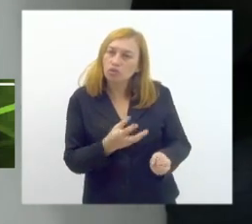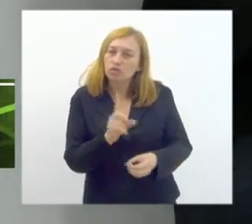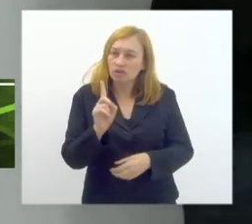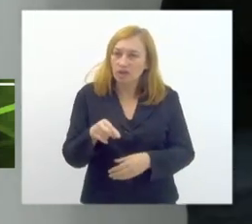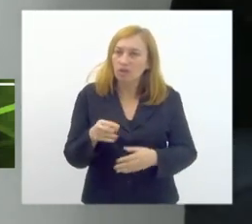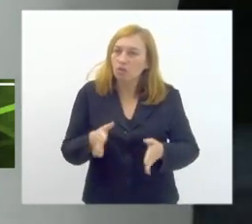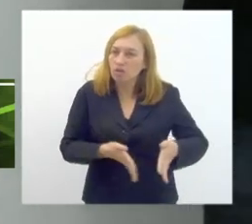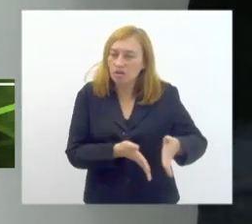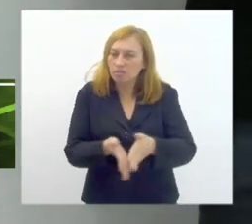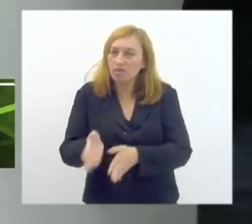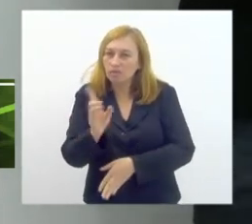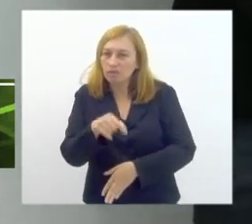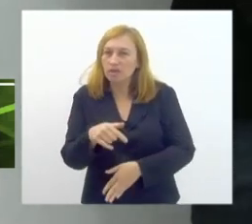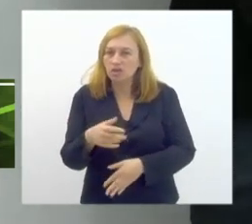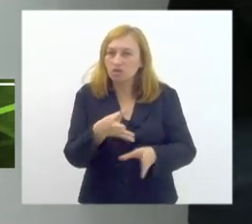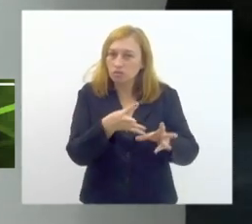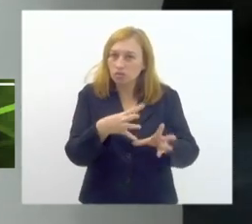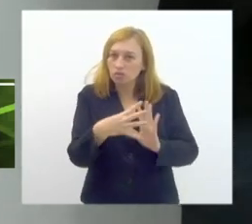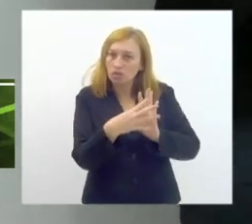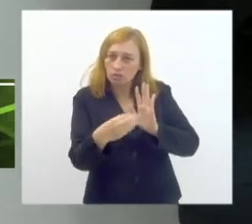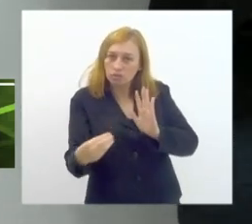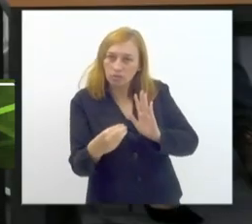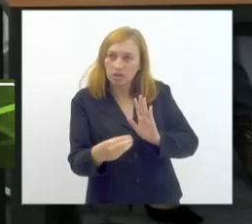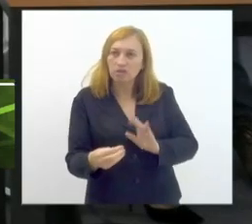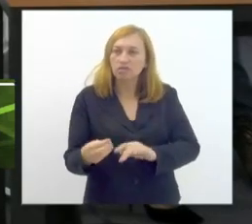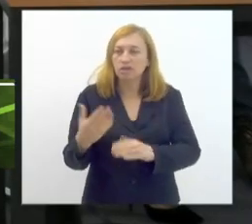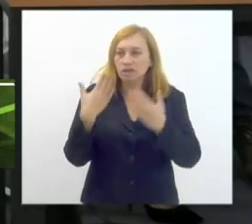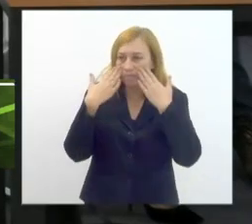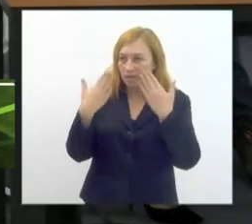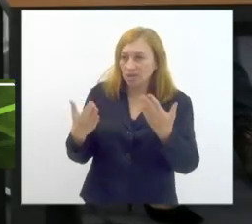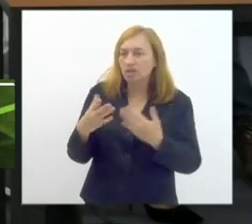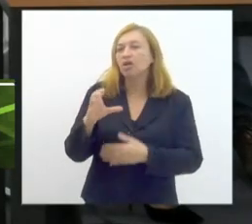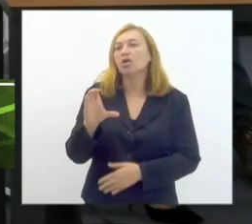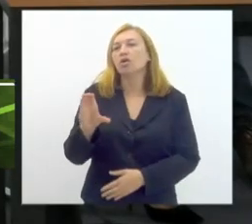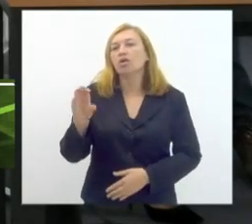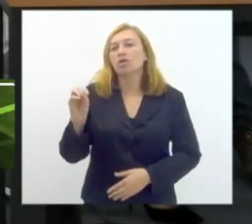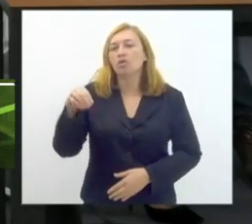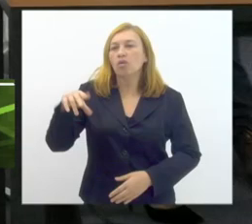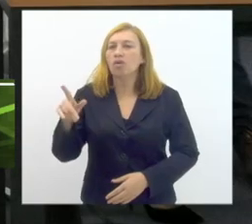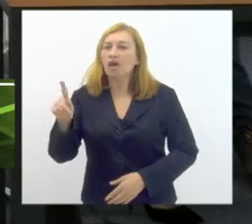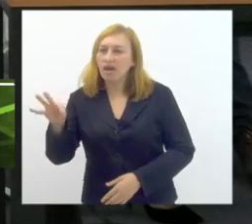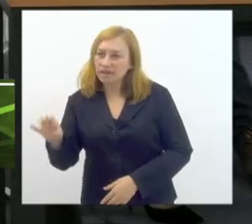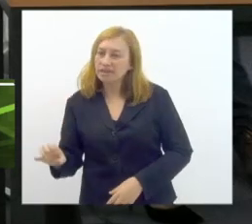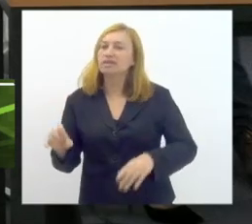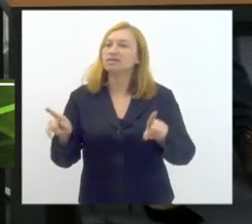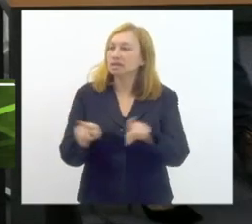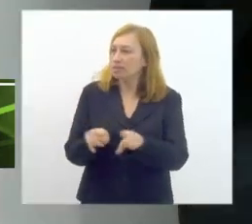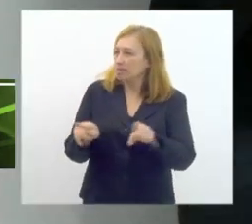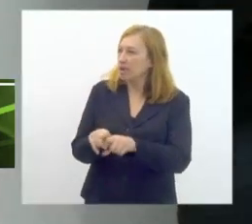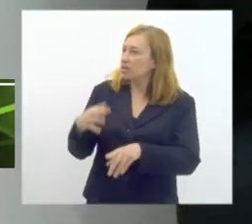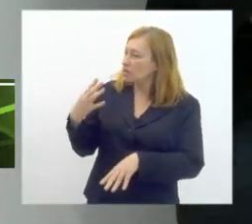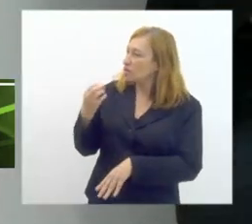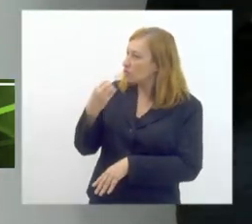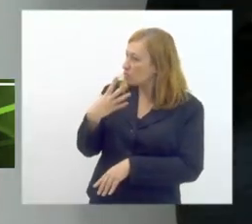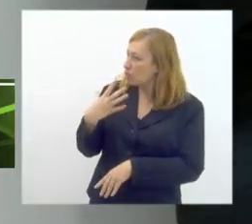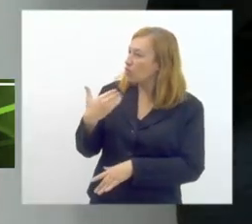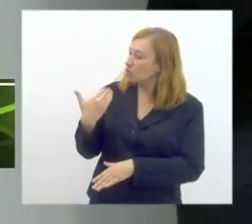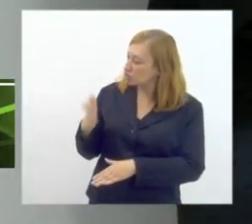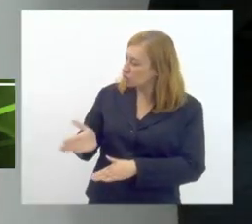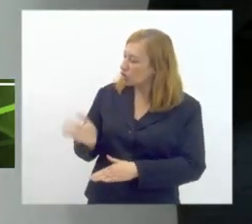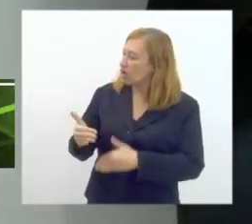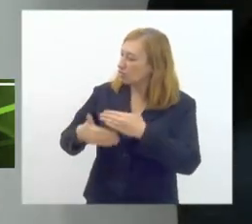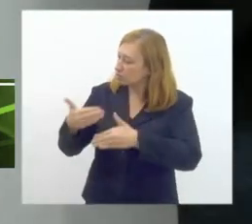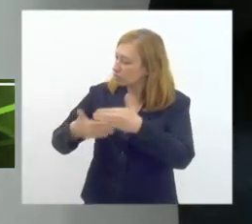um caminho, e a gente se espelha nisso. A apresentação também do Conleste, muito interessante o quanto que já a gente já